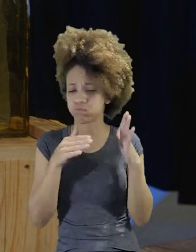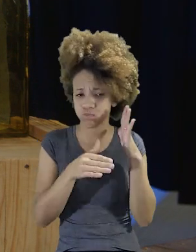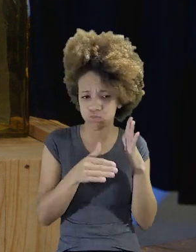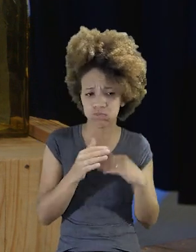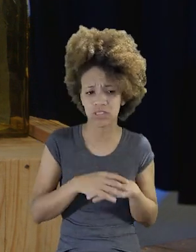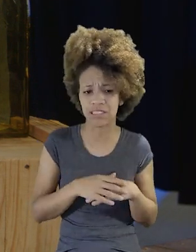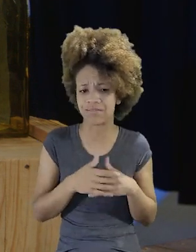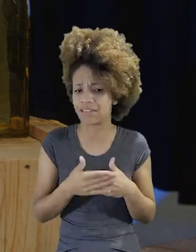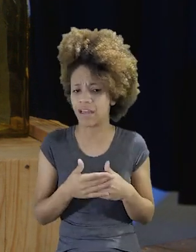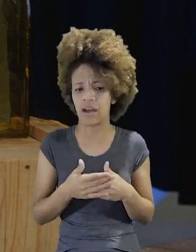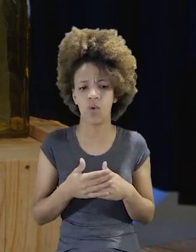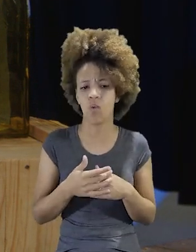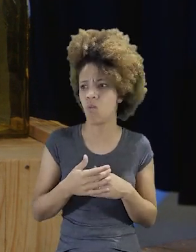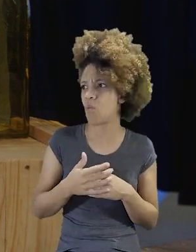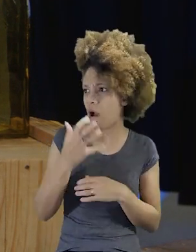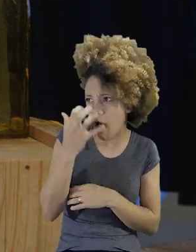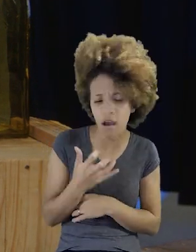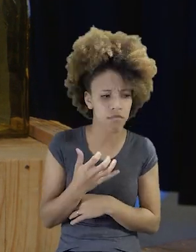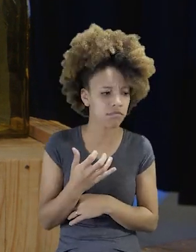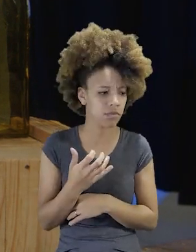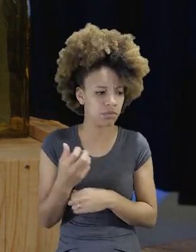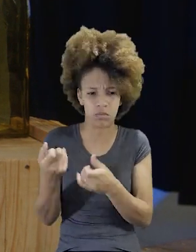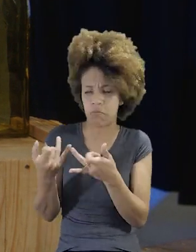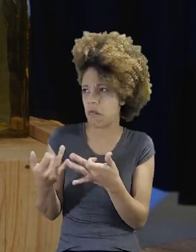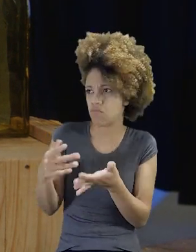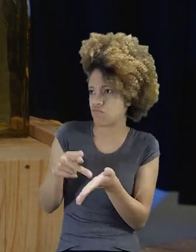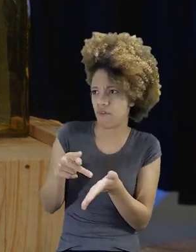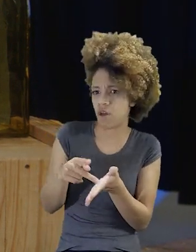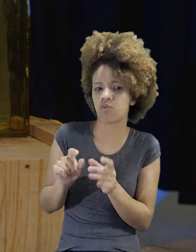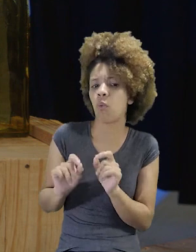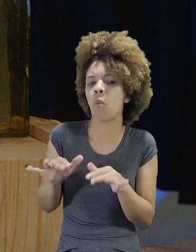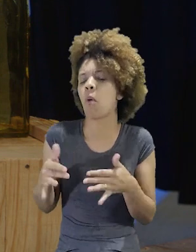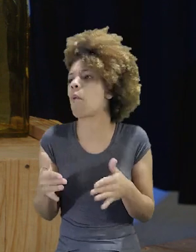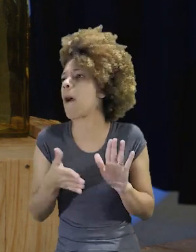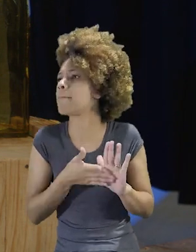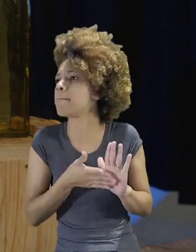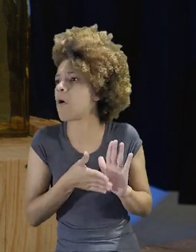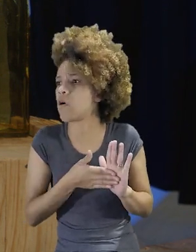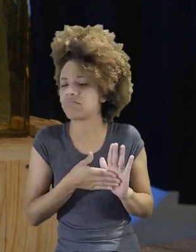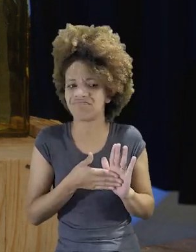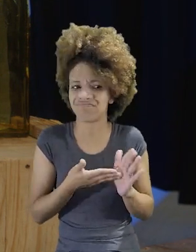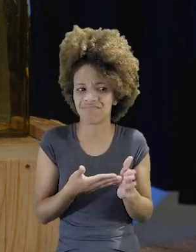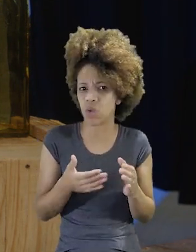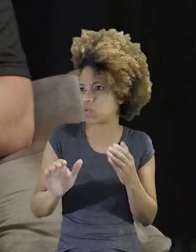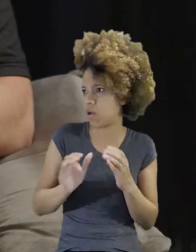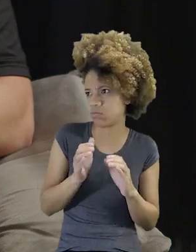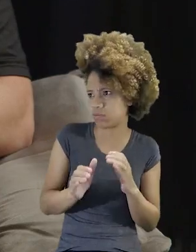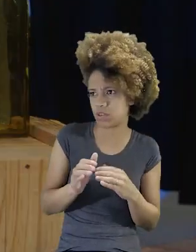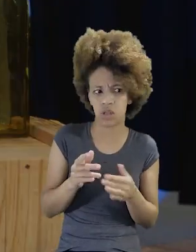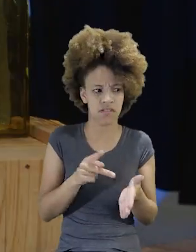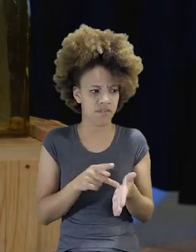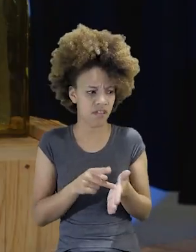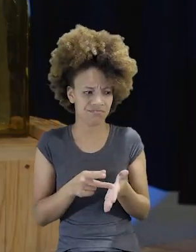estudam ele também mordendo a língua e não tão falando exatamente o que qual é que é deles tá